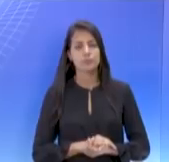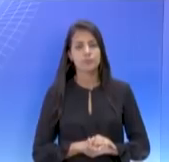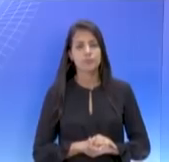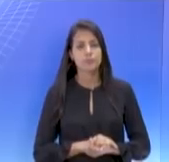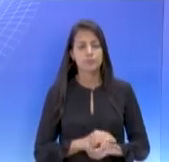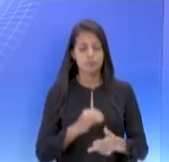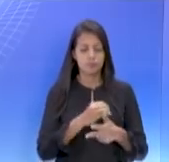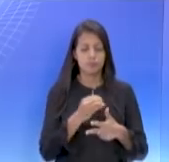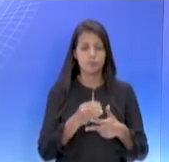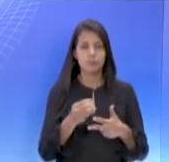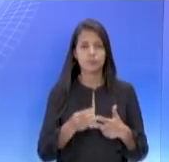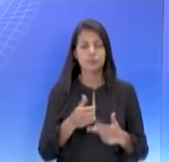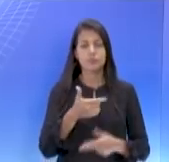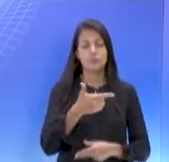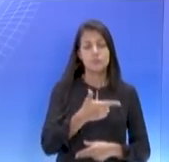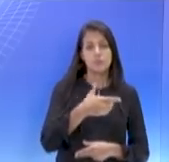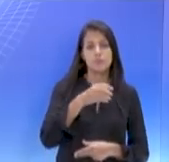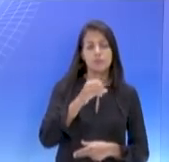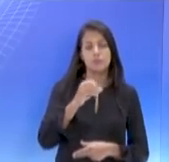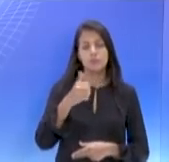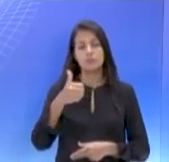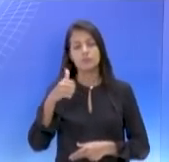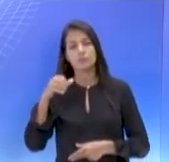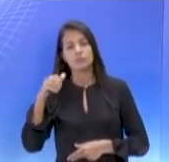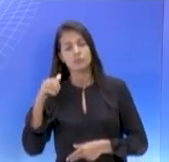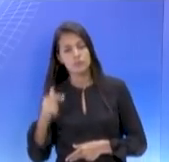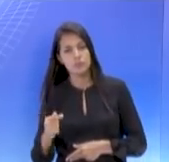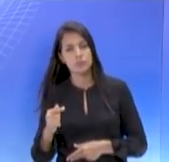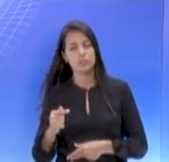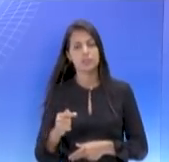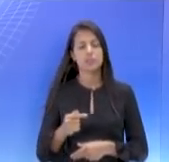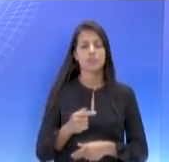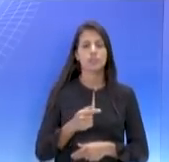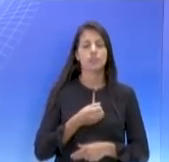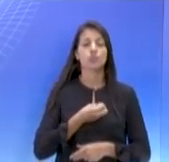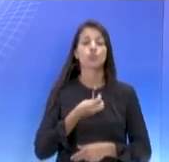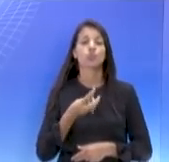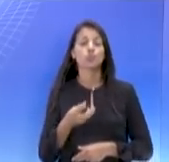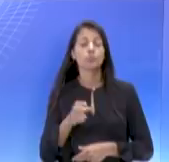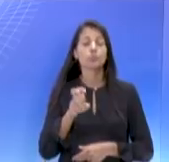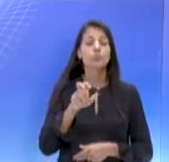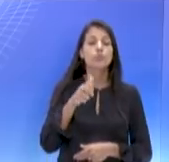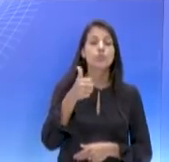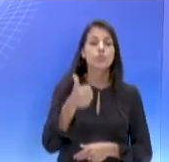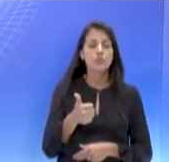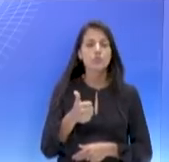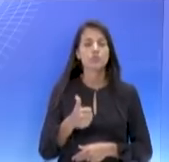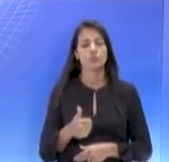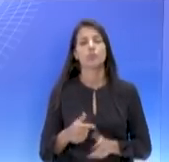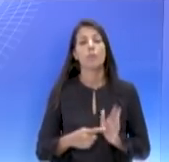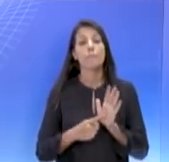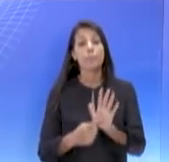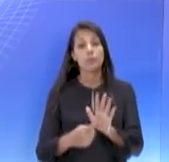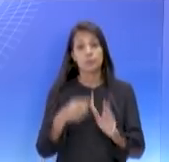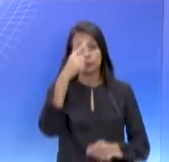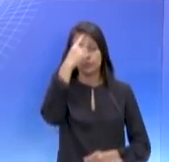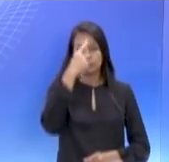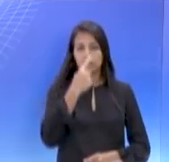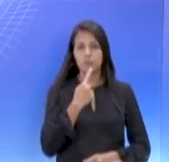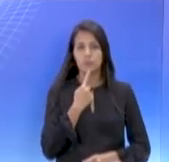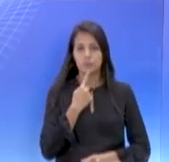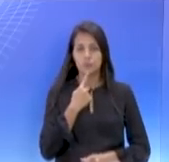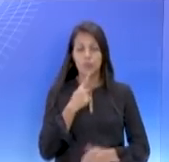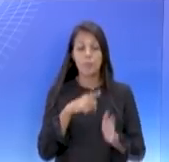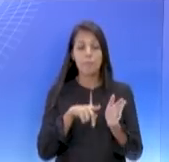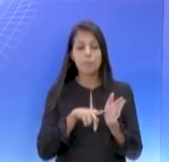Olha só, Enem 2017, questão 51. O enunciado é uma figura. E essa figura a gente vai ter que analisar com